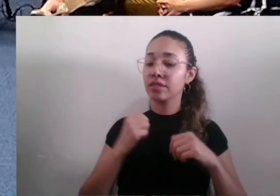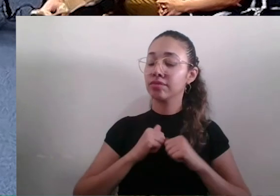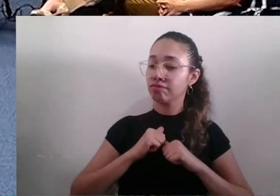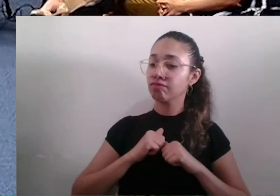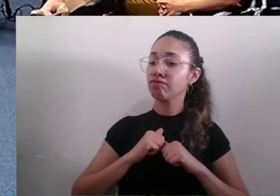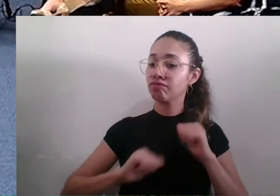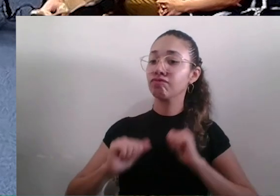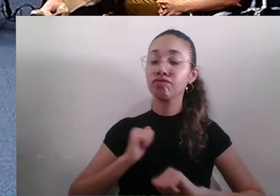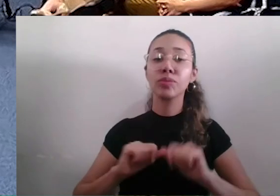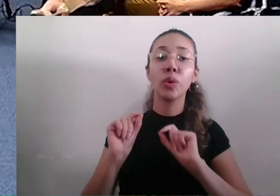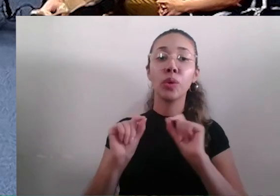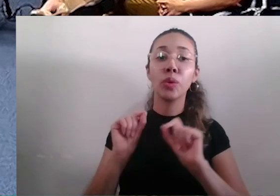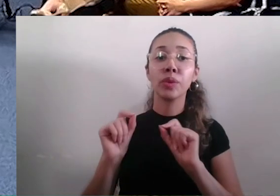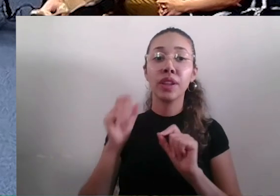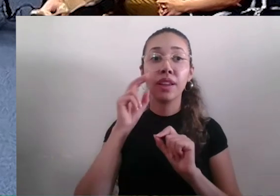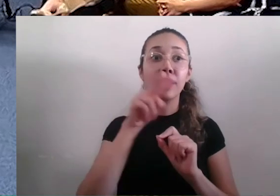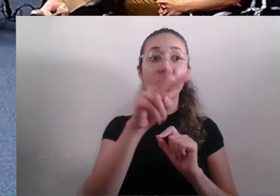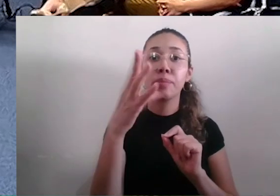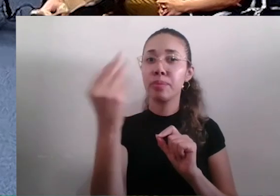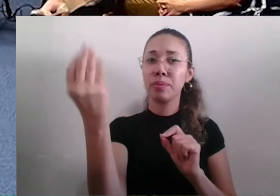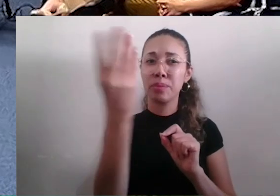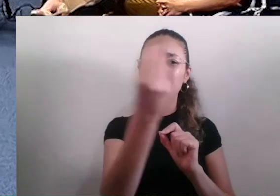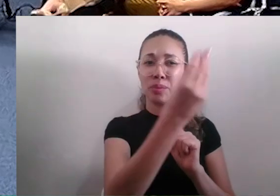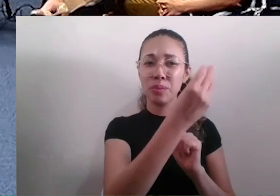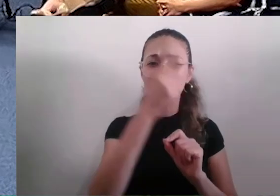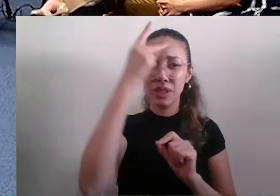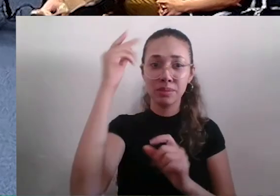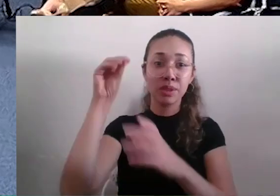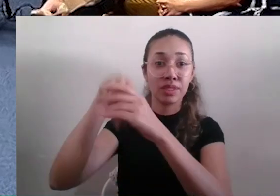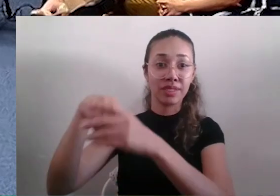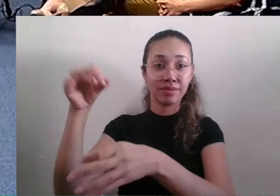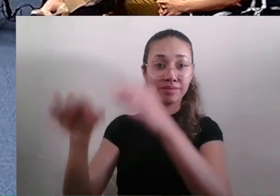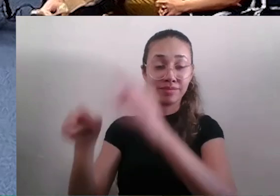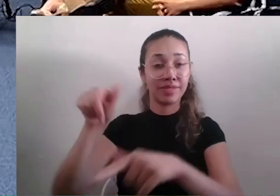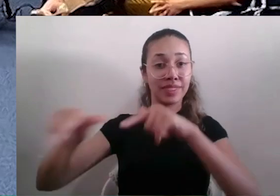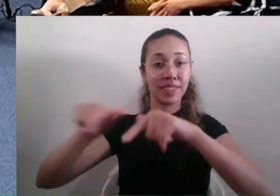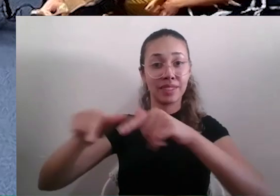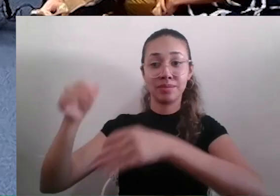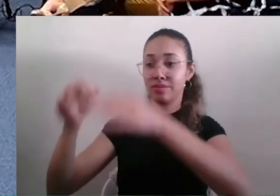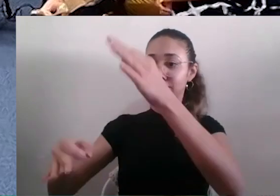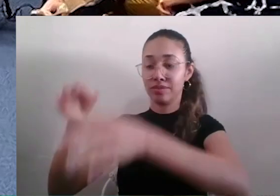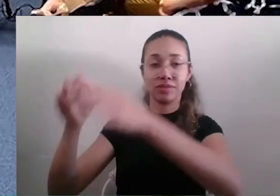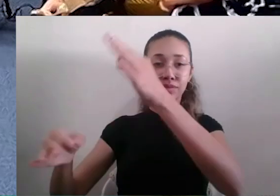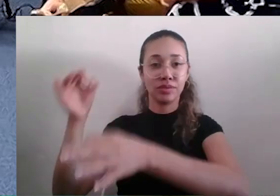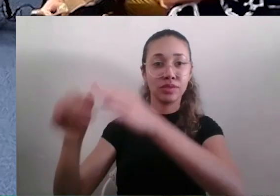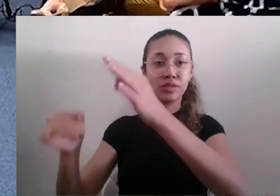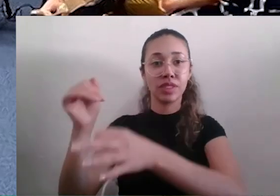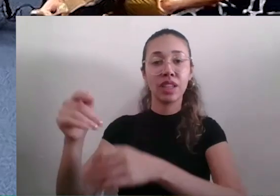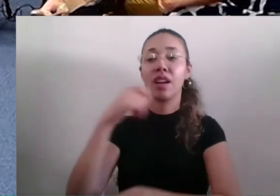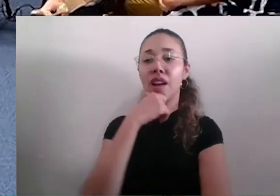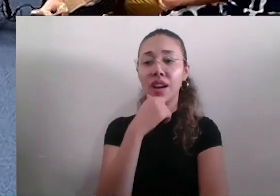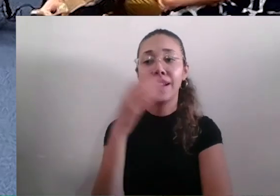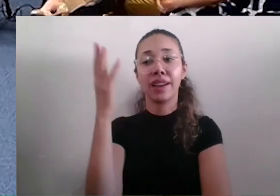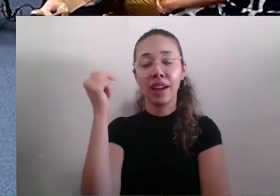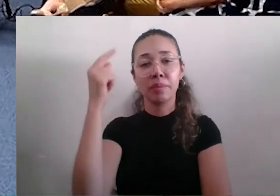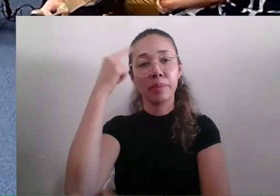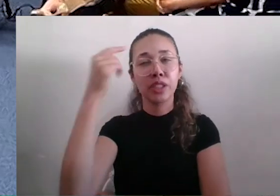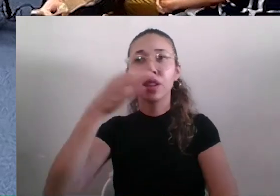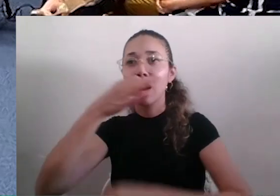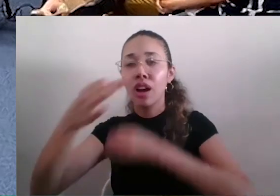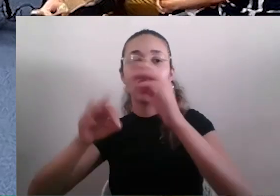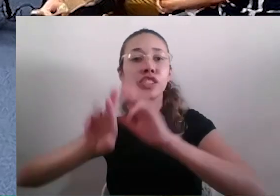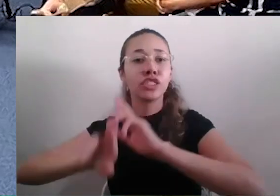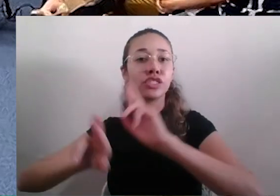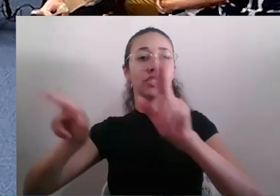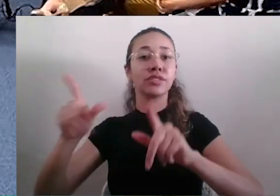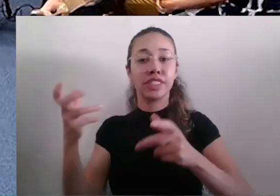o quanto de gente tem dentro do do Judiciário que pensa a justiça de uma maneira crítica e que quer mudar e não só quer mudar mas tá